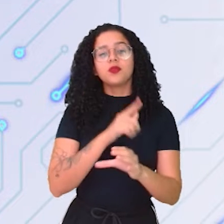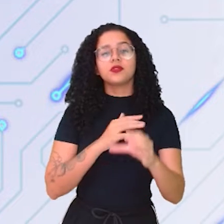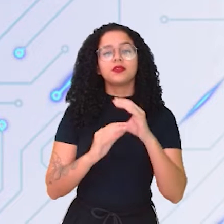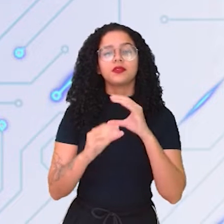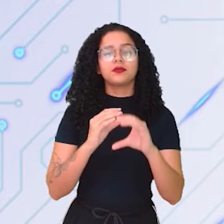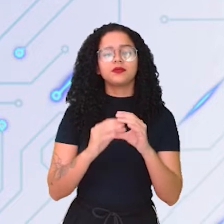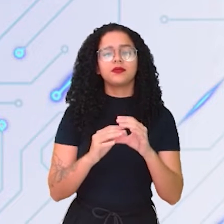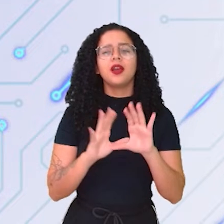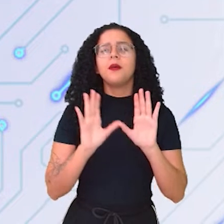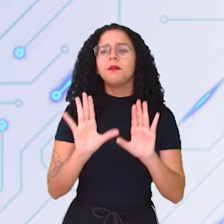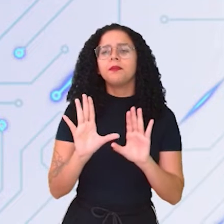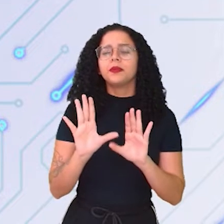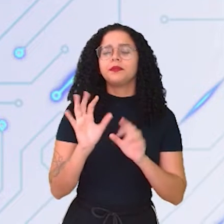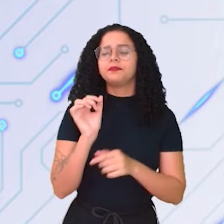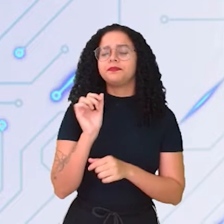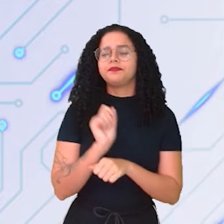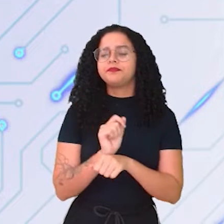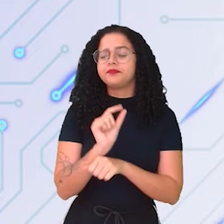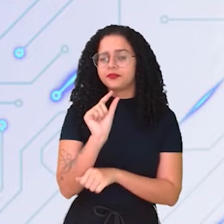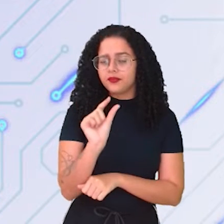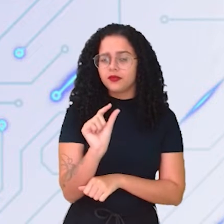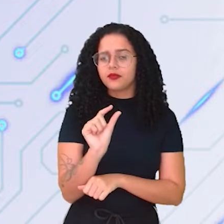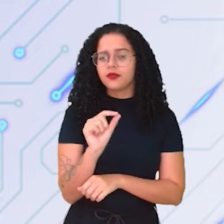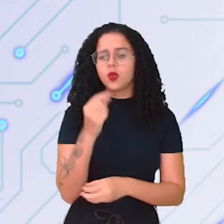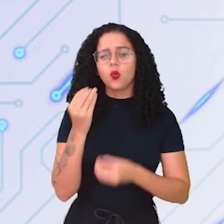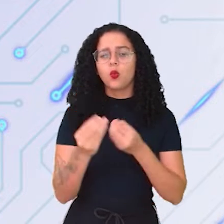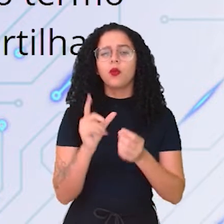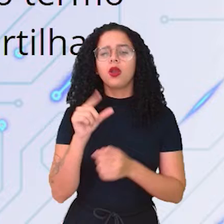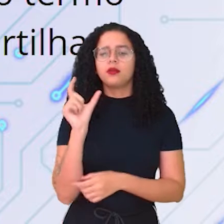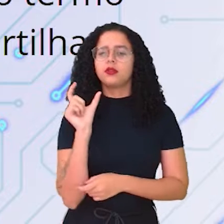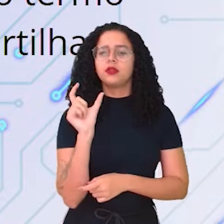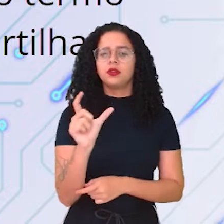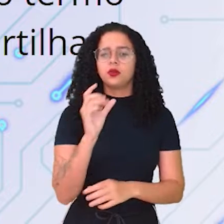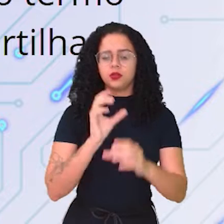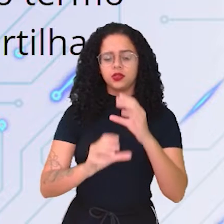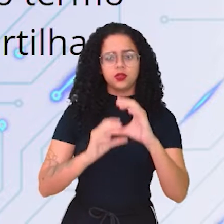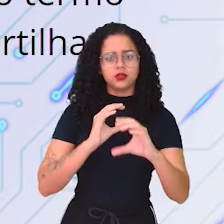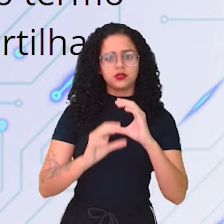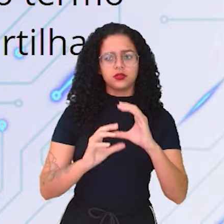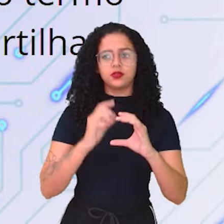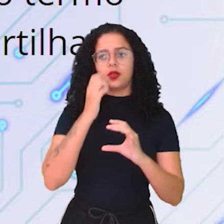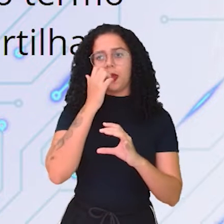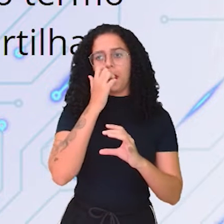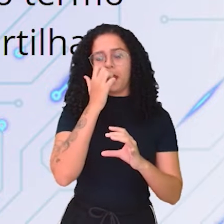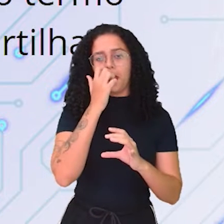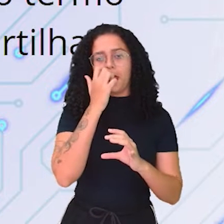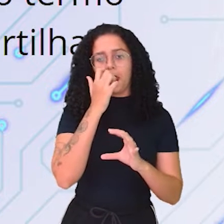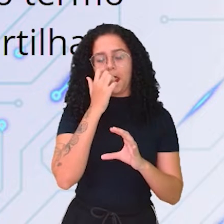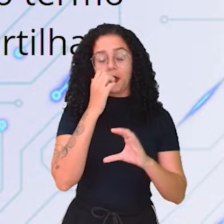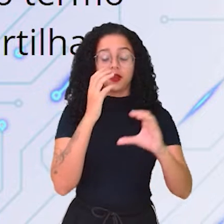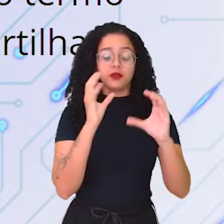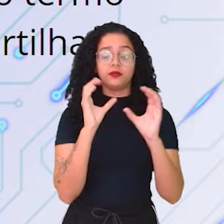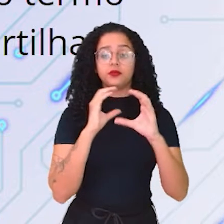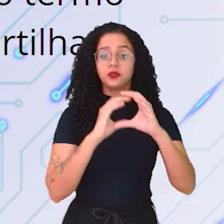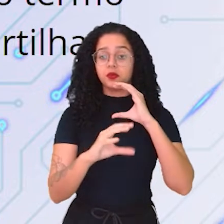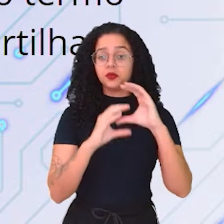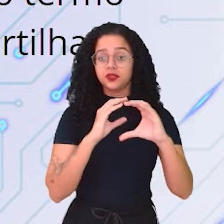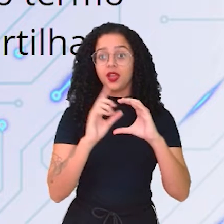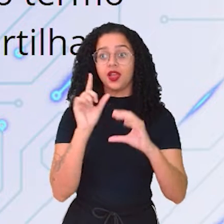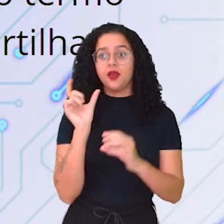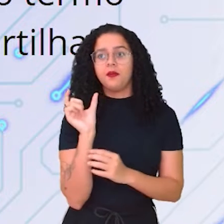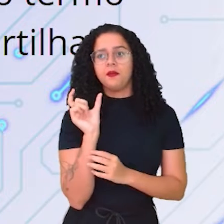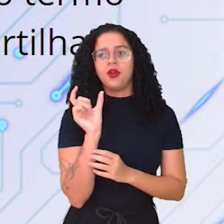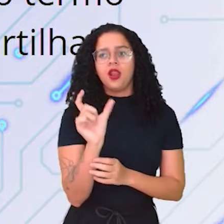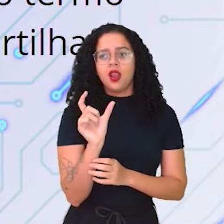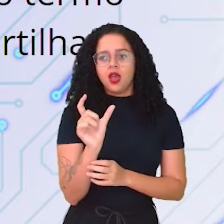o que é comunicação de fato? Gente, comunicação é um processo, tá? Então, é uma palavra, primeiro,